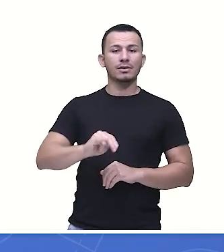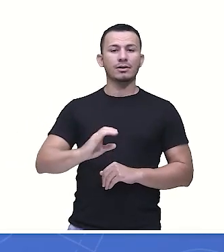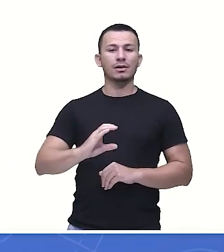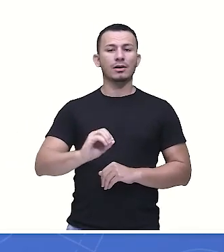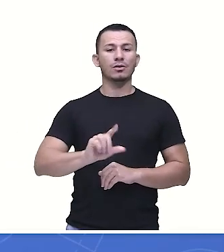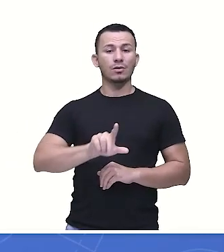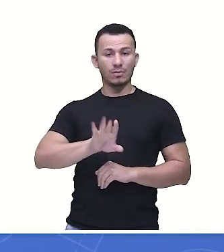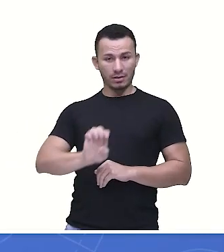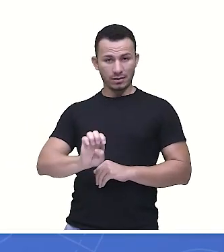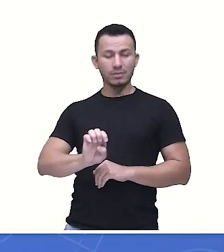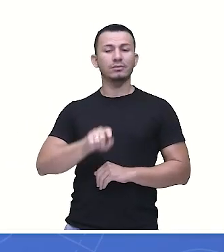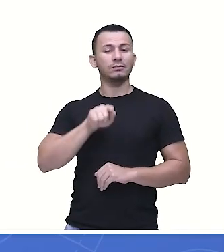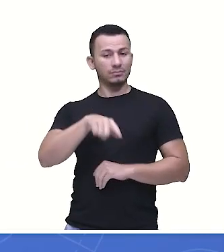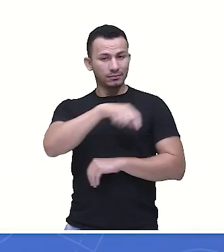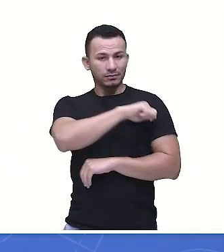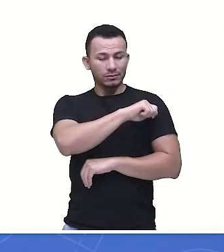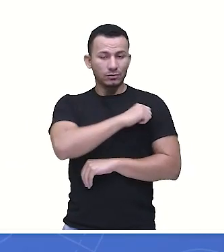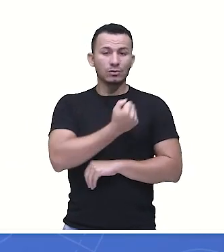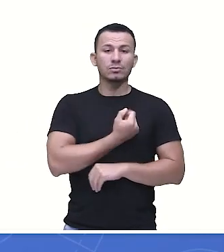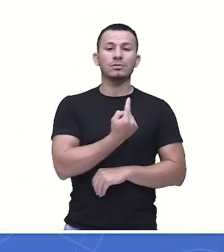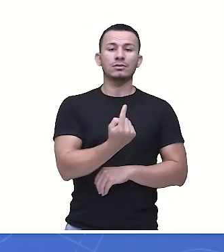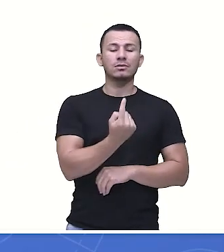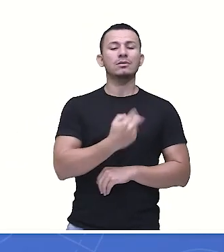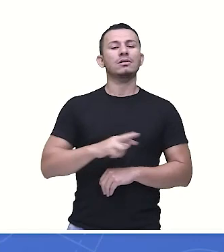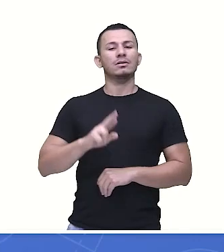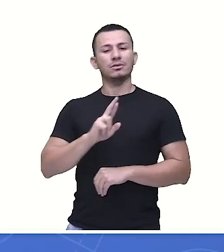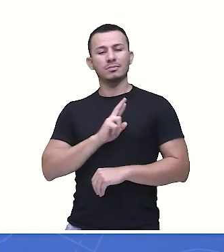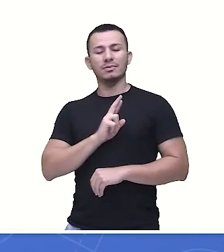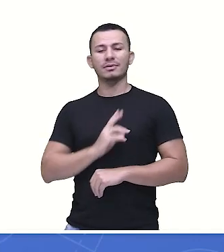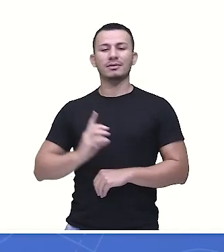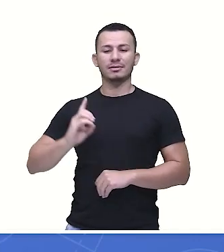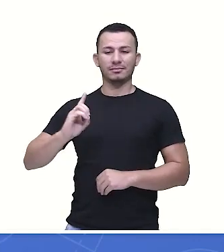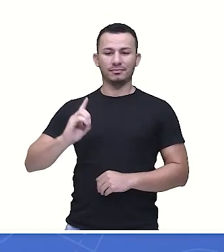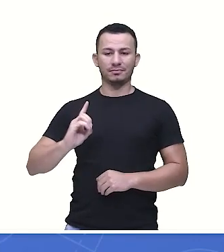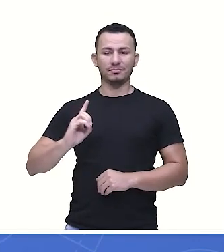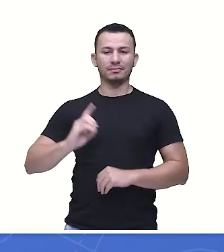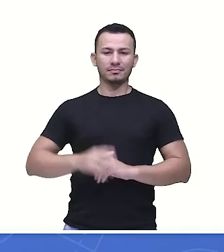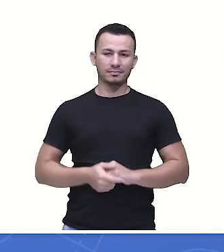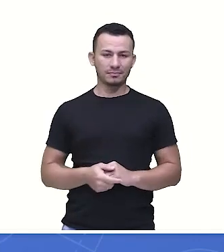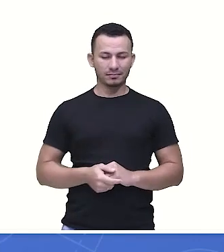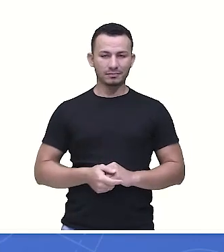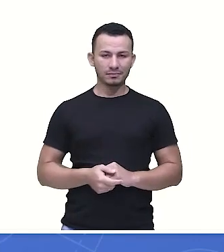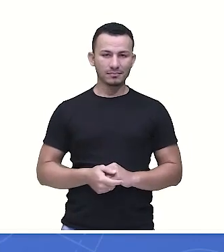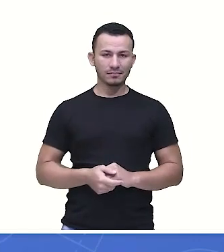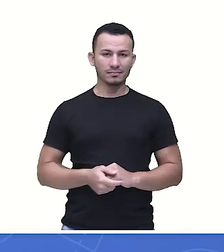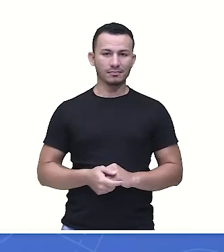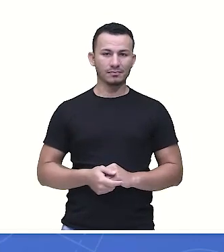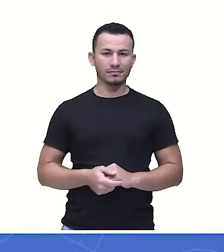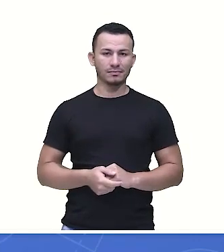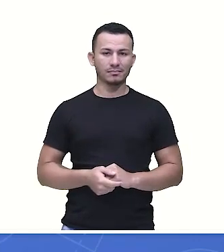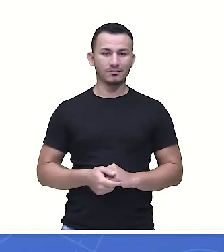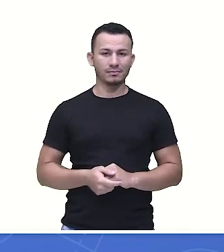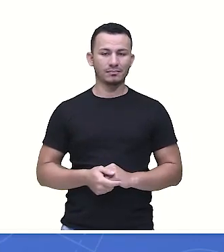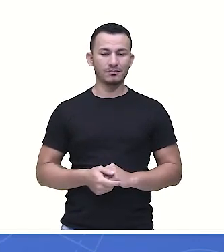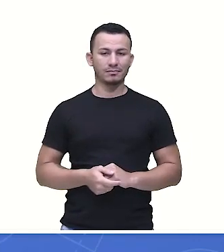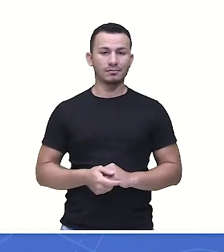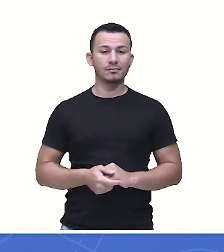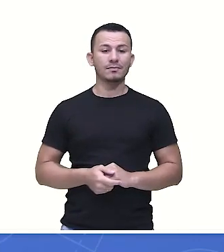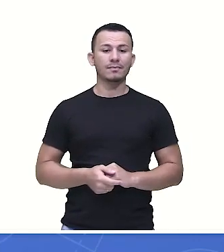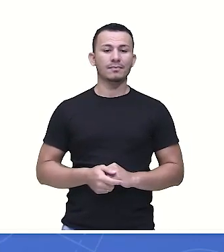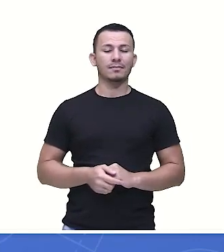A Nicole disse que a questão 1 é a letra D, ela marcou a alternativa D também, não é isso, Nicole? O